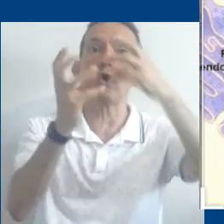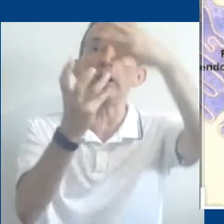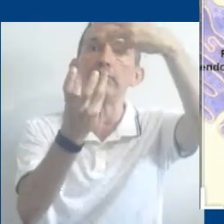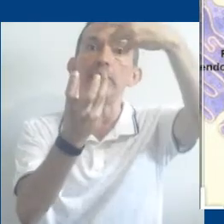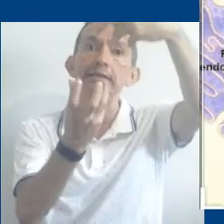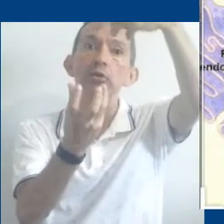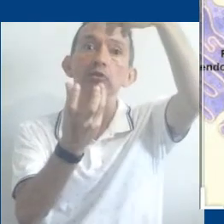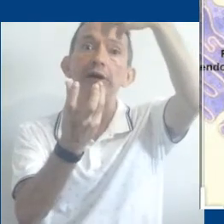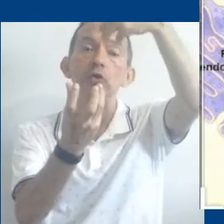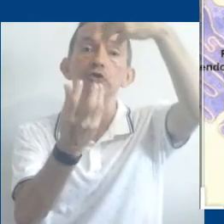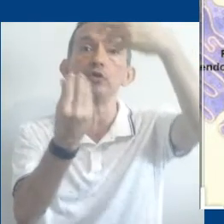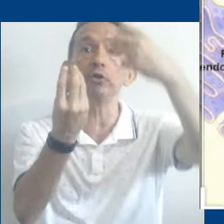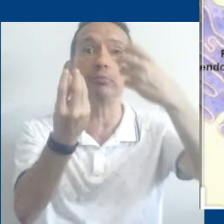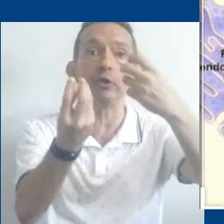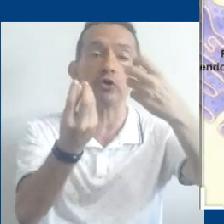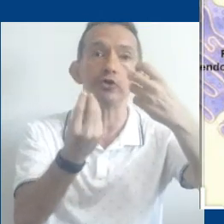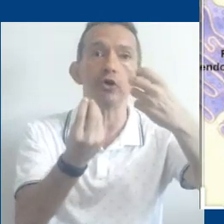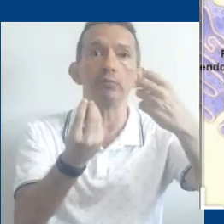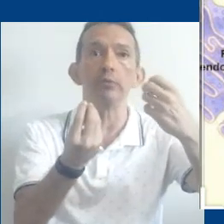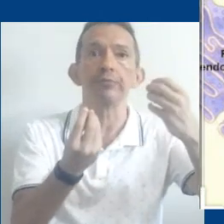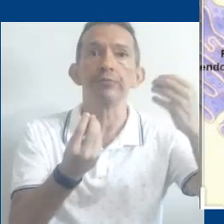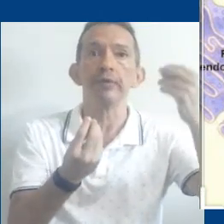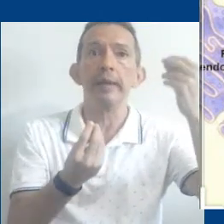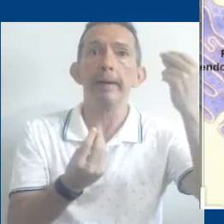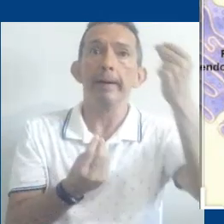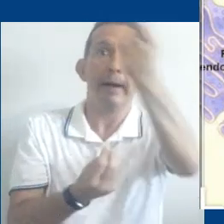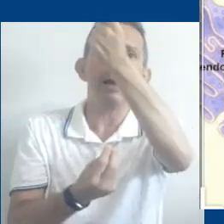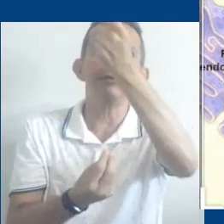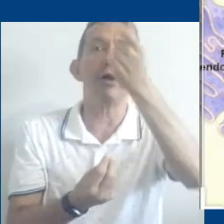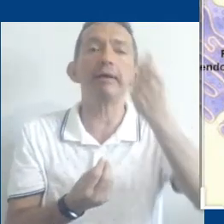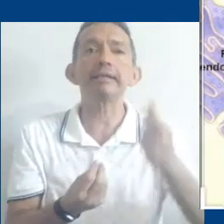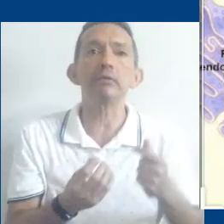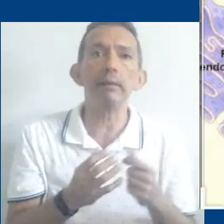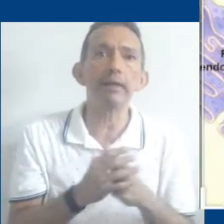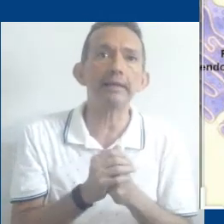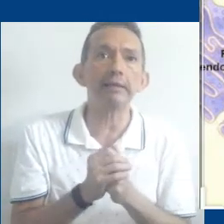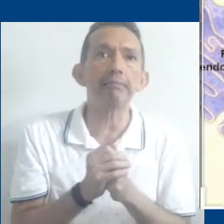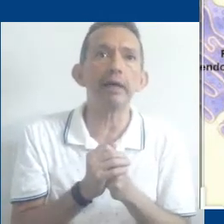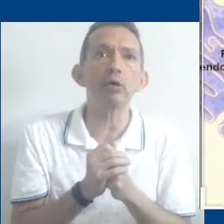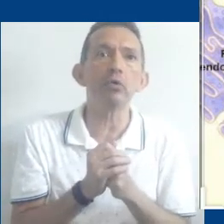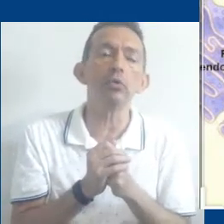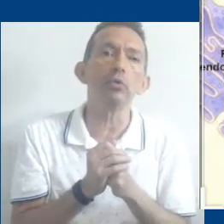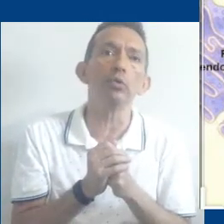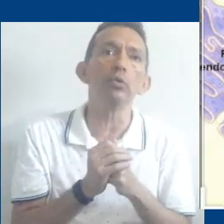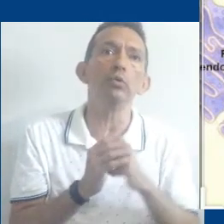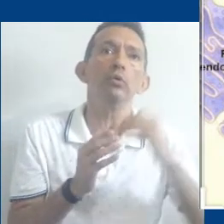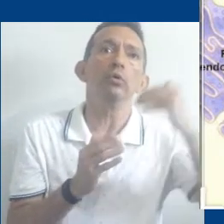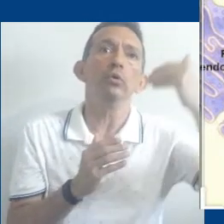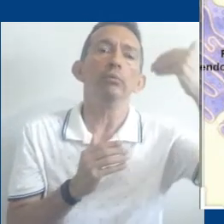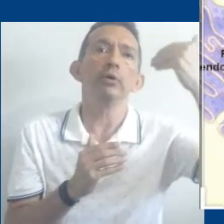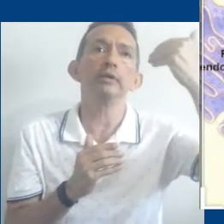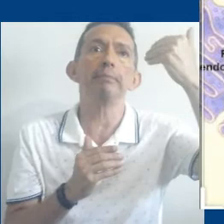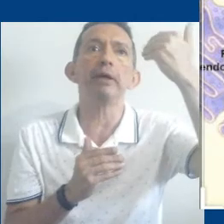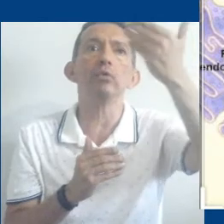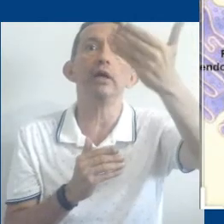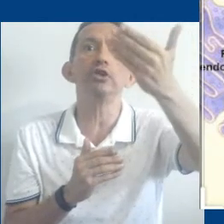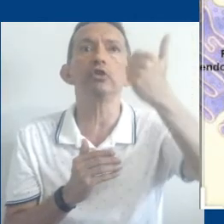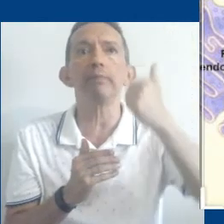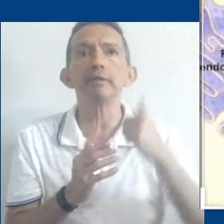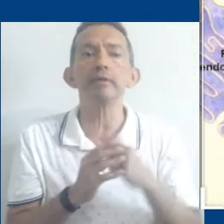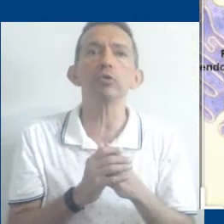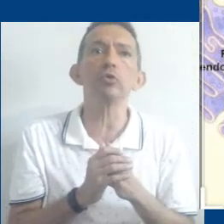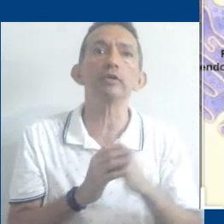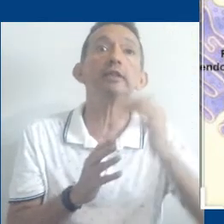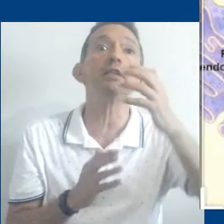quando ocorre a formação do fagossomo e do pinossomo, a informação é mandada para o, por exemplo, para o